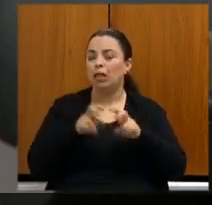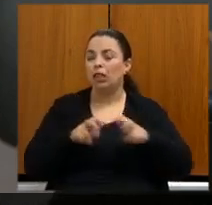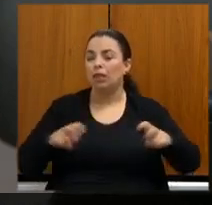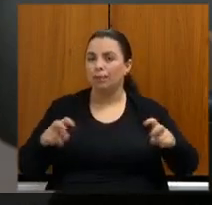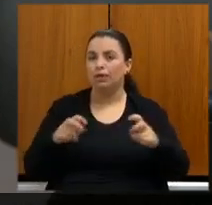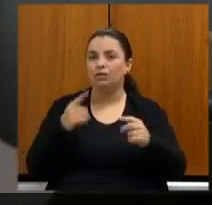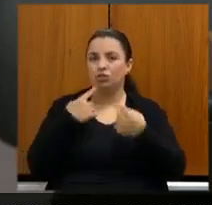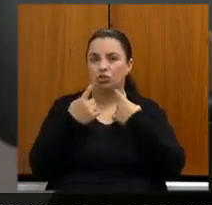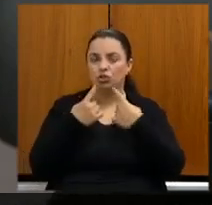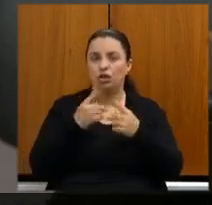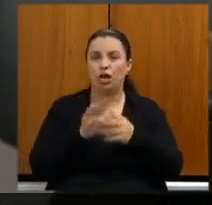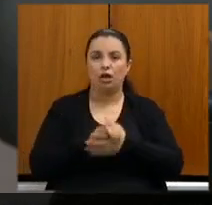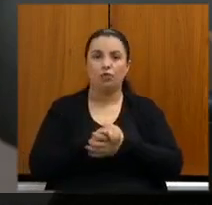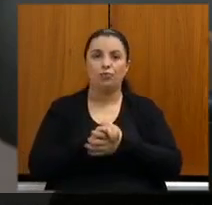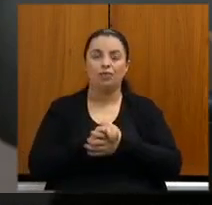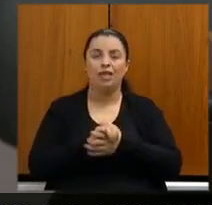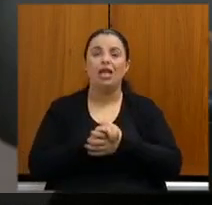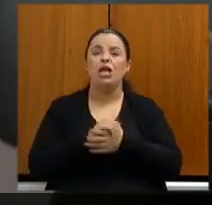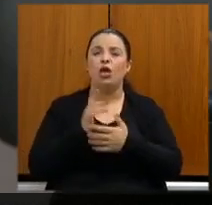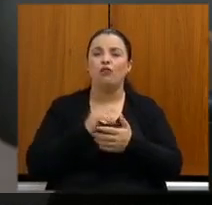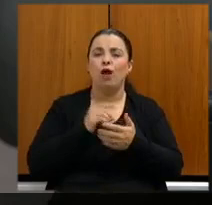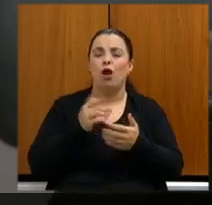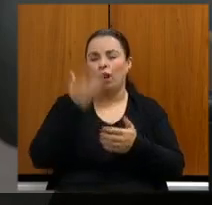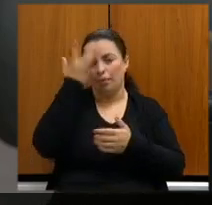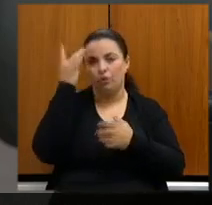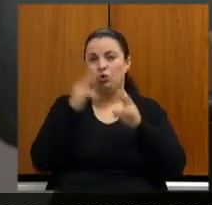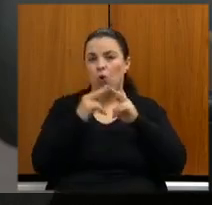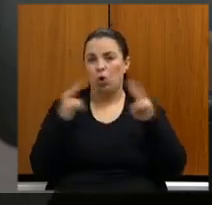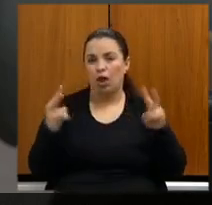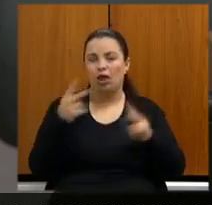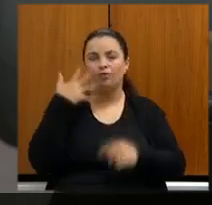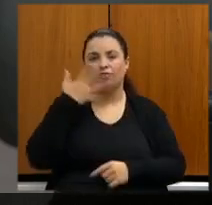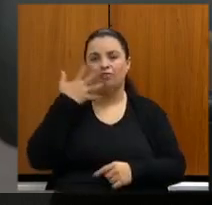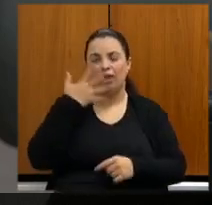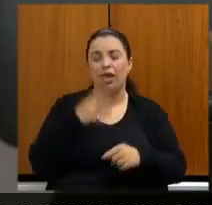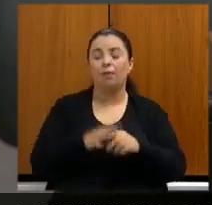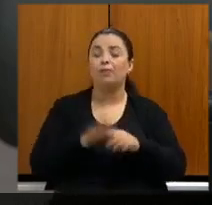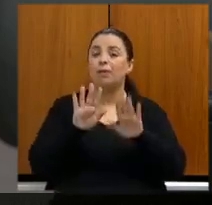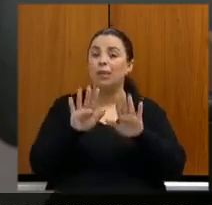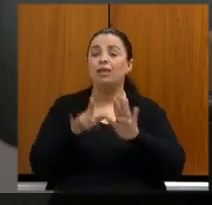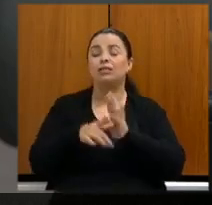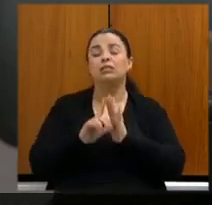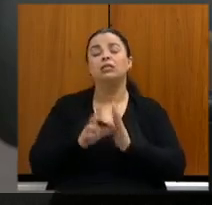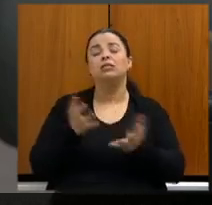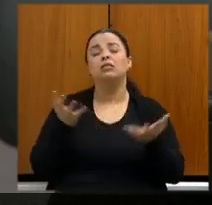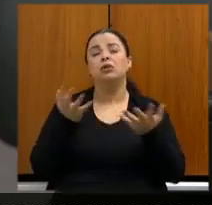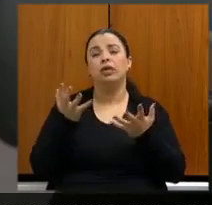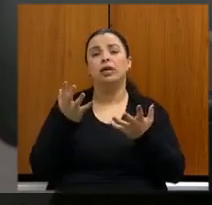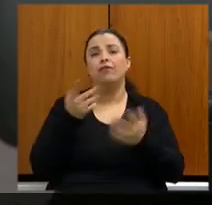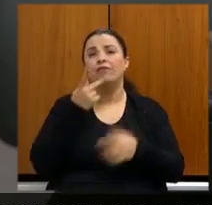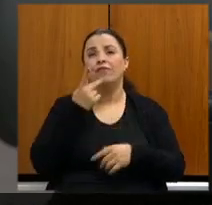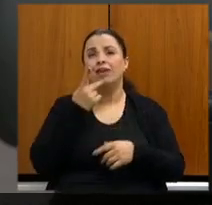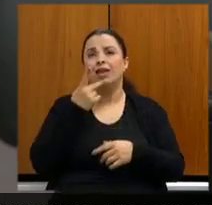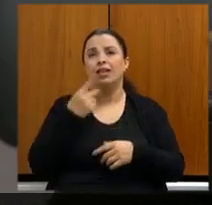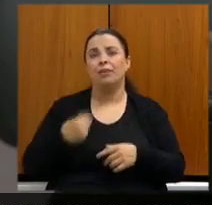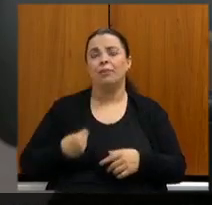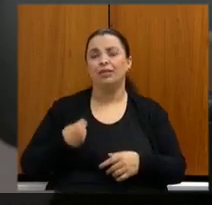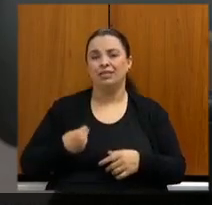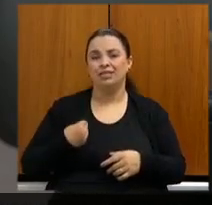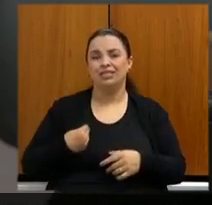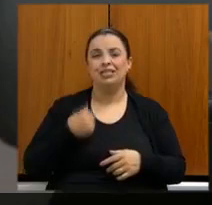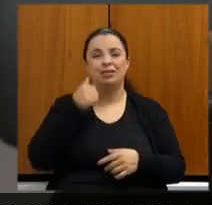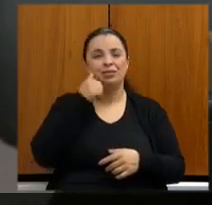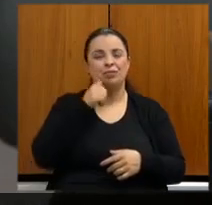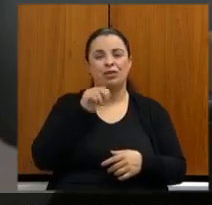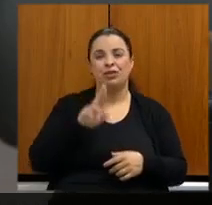que tá online para poder ir mesclando aqui com a mesa também quer registrar a presença aqui da lance né